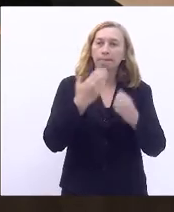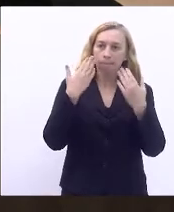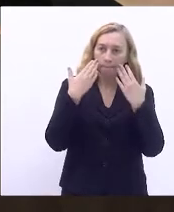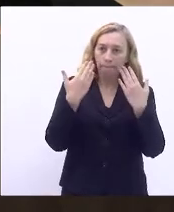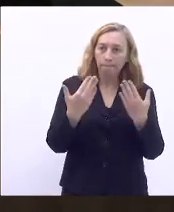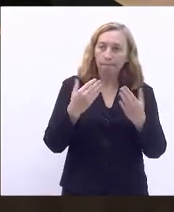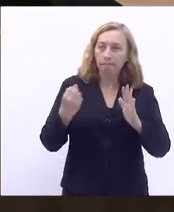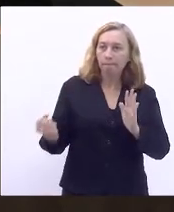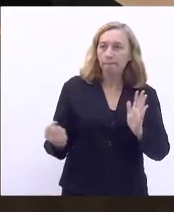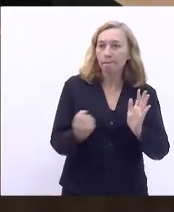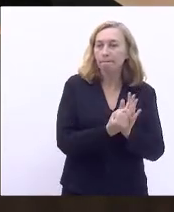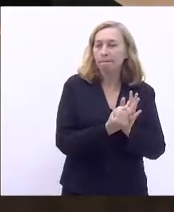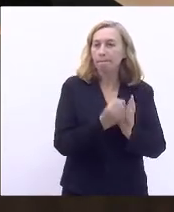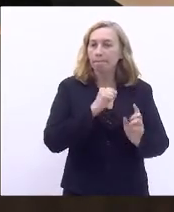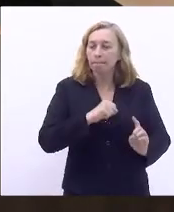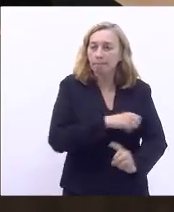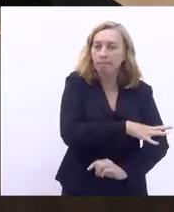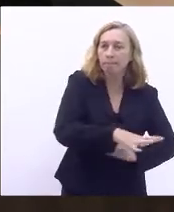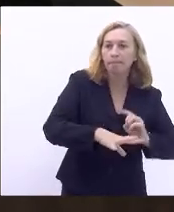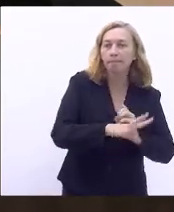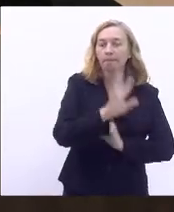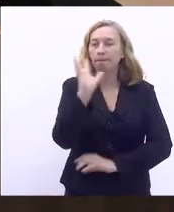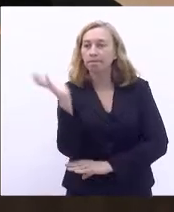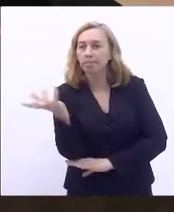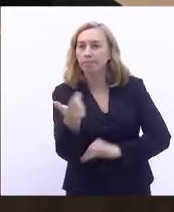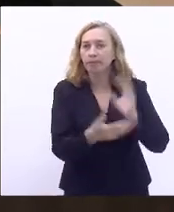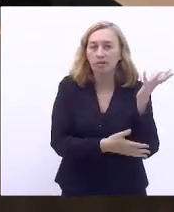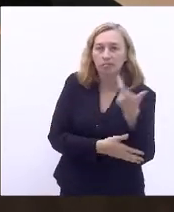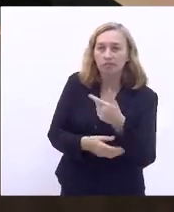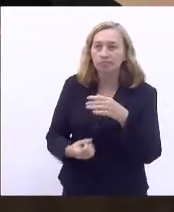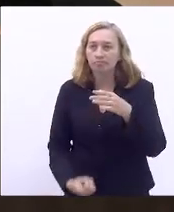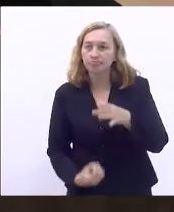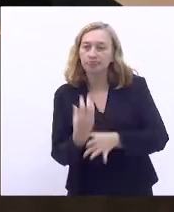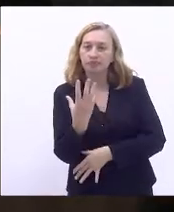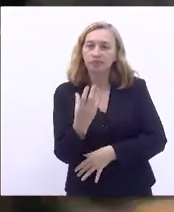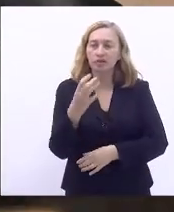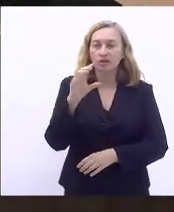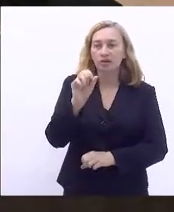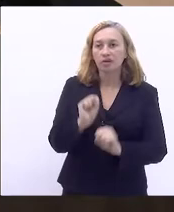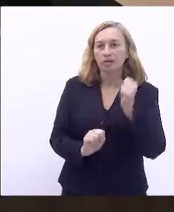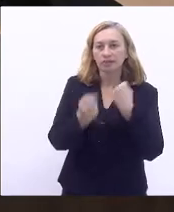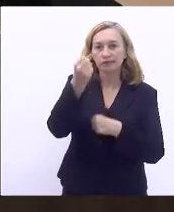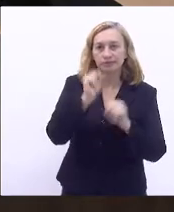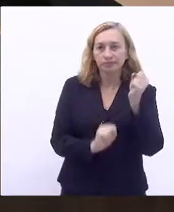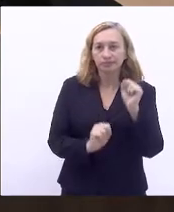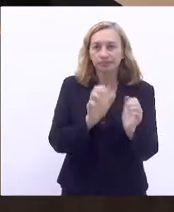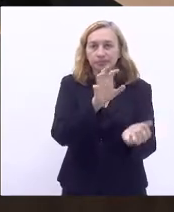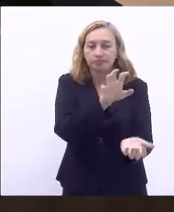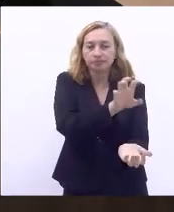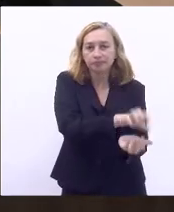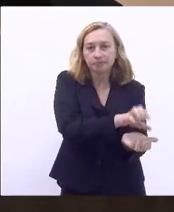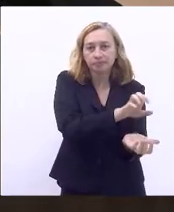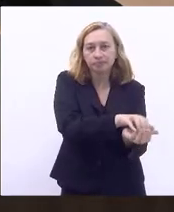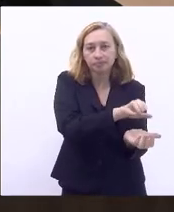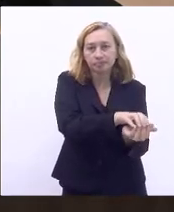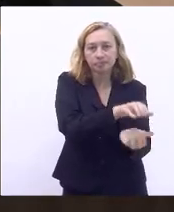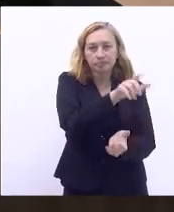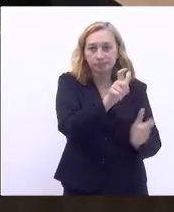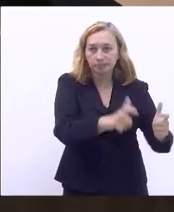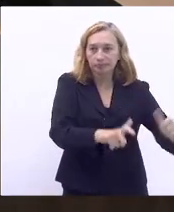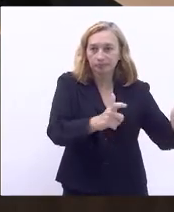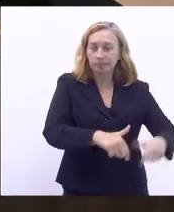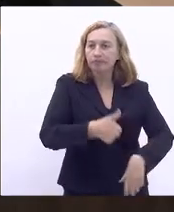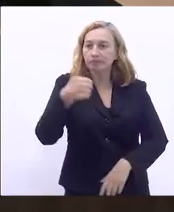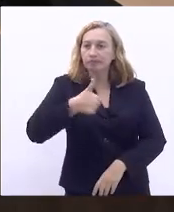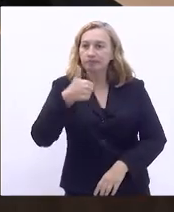de impactos sociais e ambientais a instalação dessa fábrica ali na região de Santa Cruz. Primeiro, a